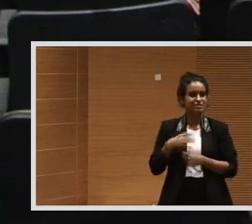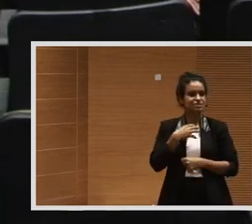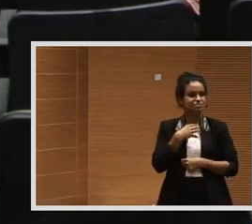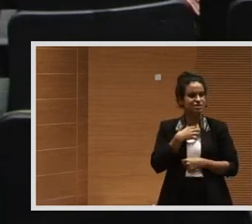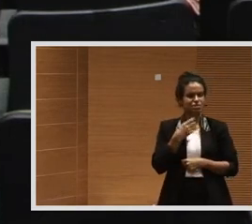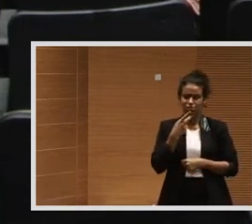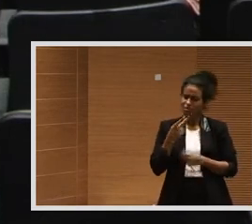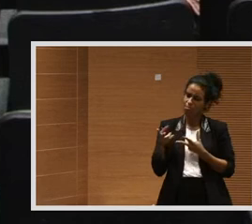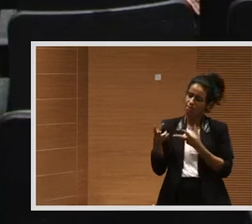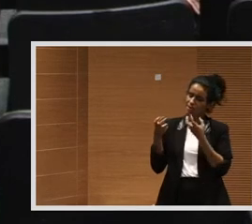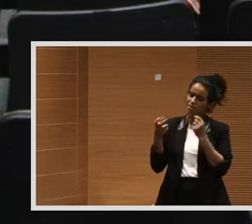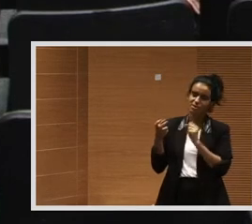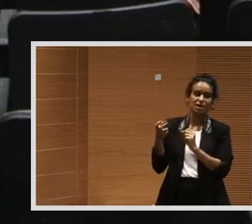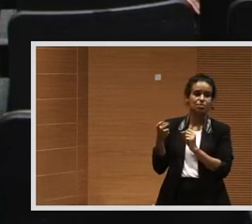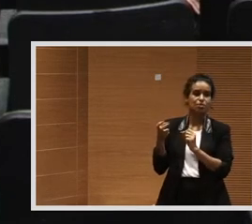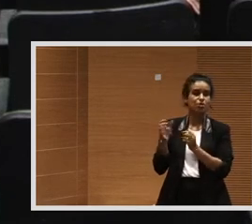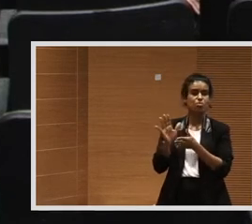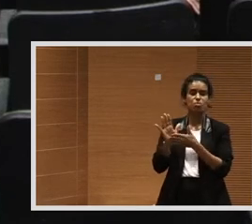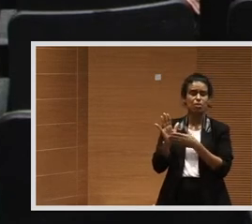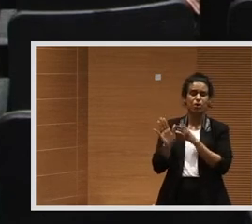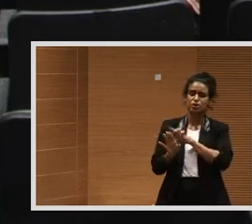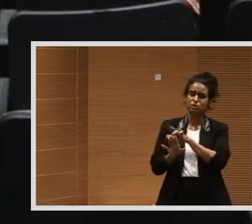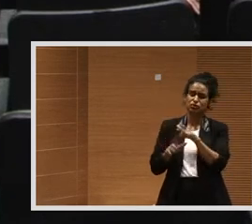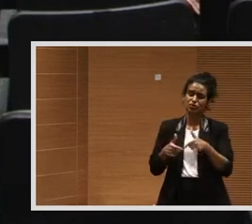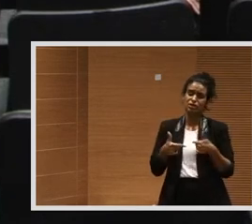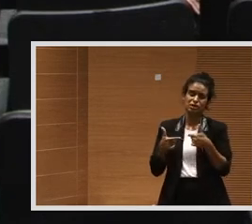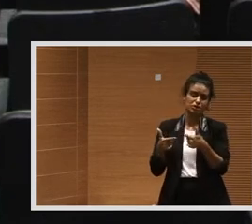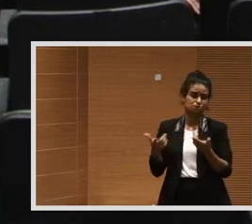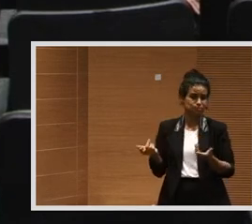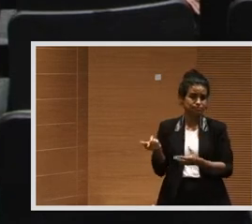sensação, porque eles trazem uma outra abordagem.